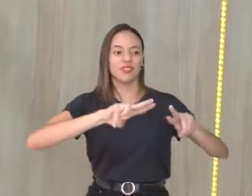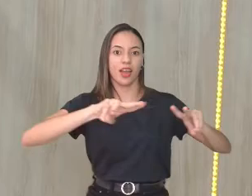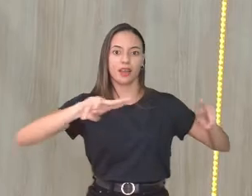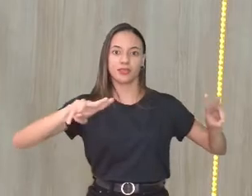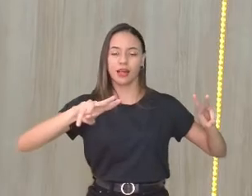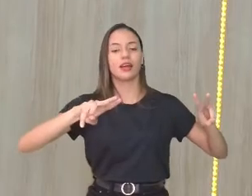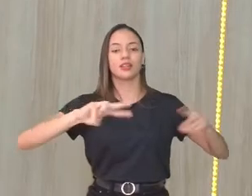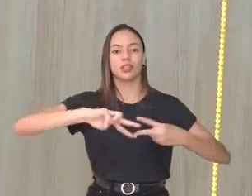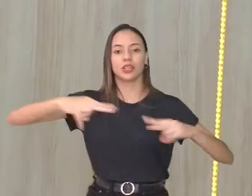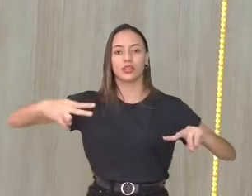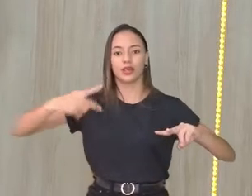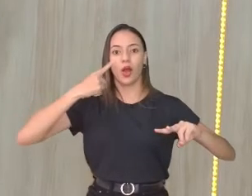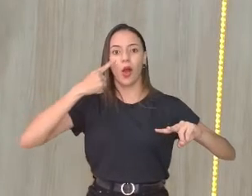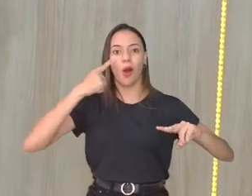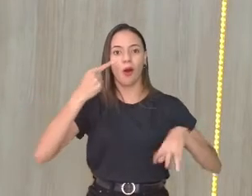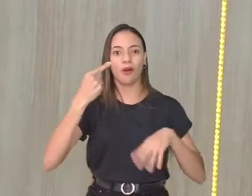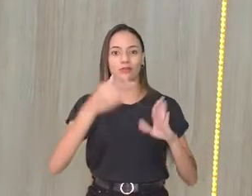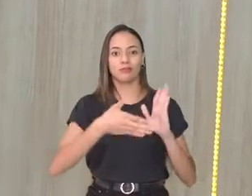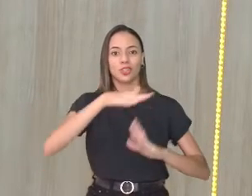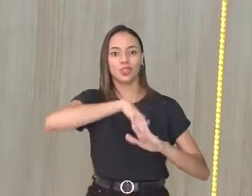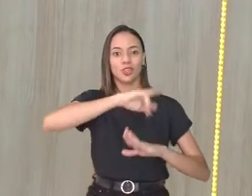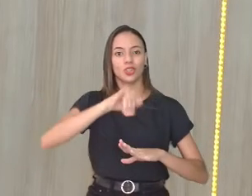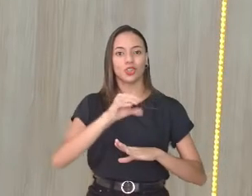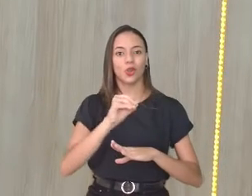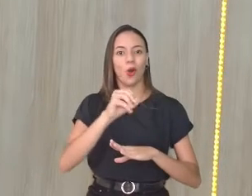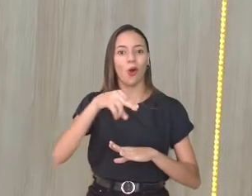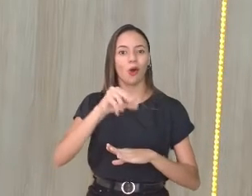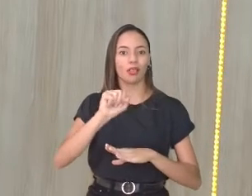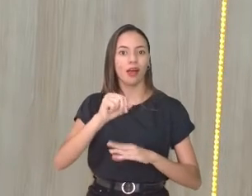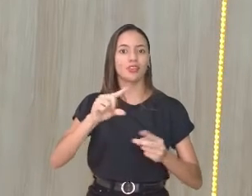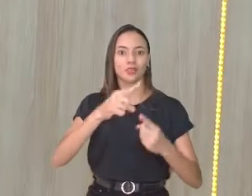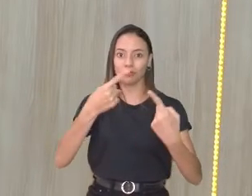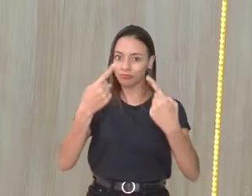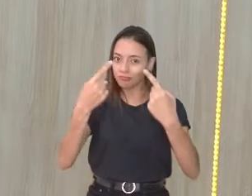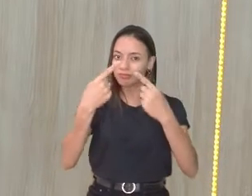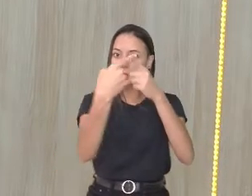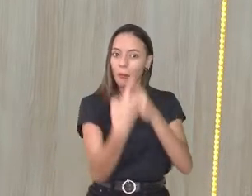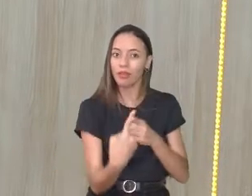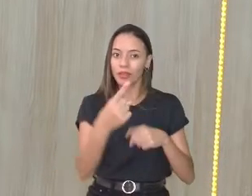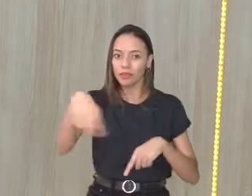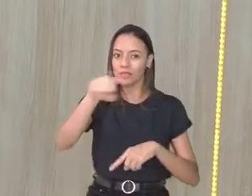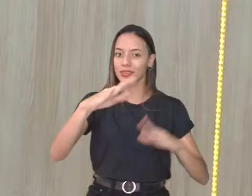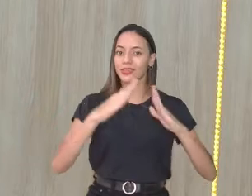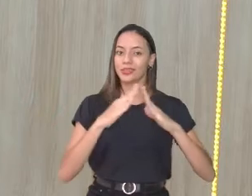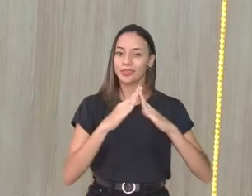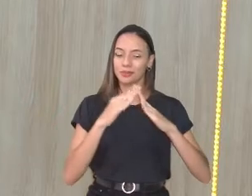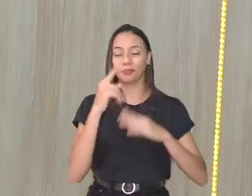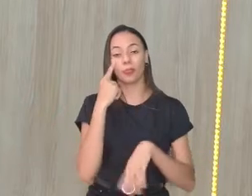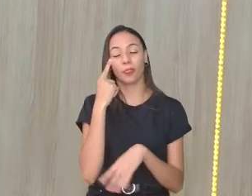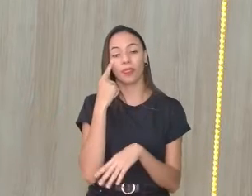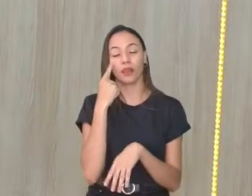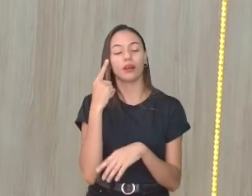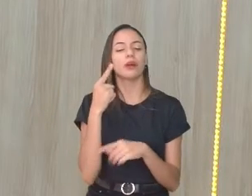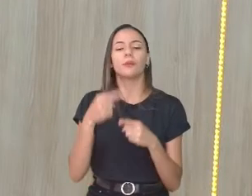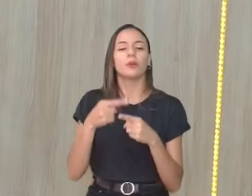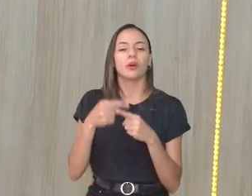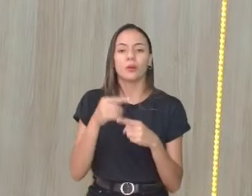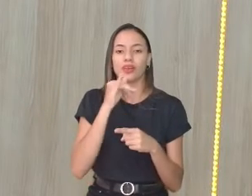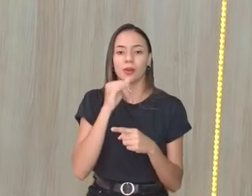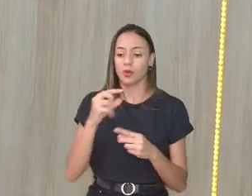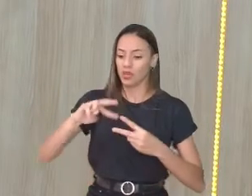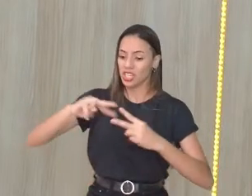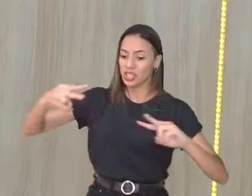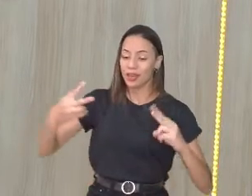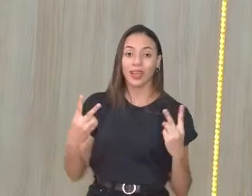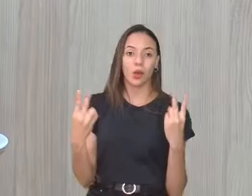Ele é danado, sabe tudo. Então, assim, é exatamente isso. Para não ficar com o mesmo